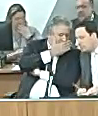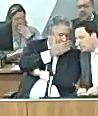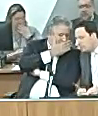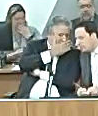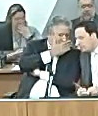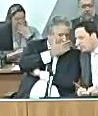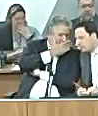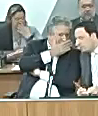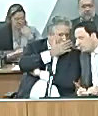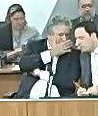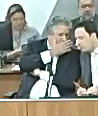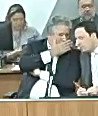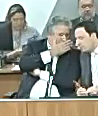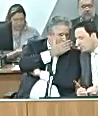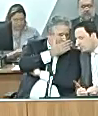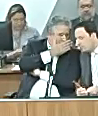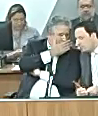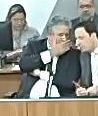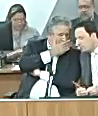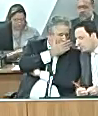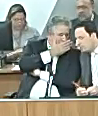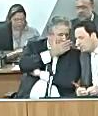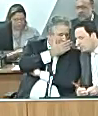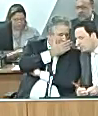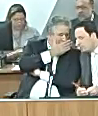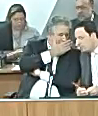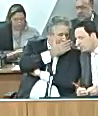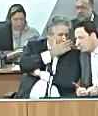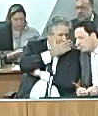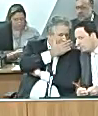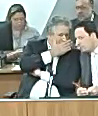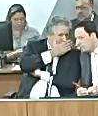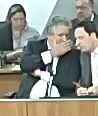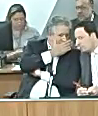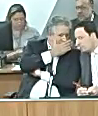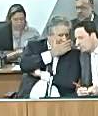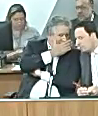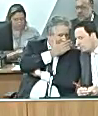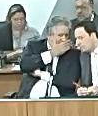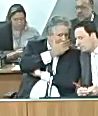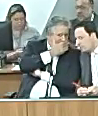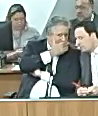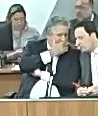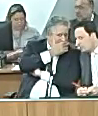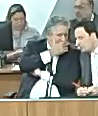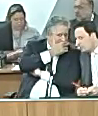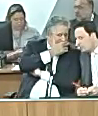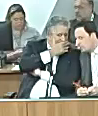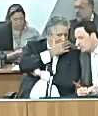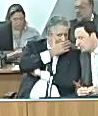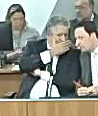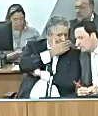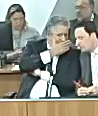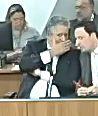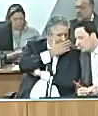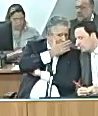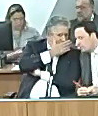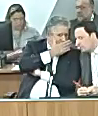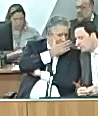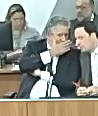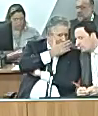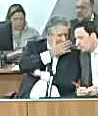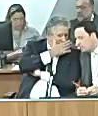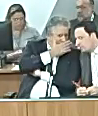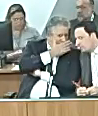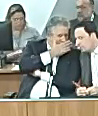sinceramente eu não sei se se se isso é efeito colateral deputado sargento rodrigues do governo passado